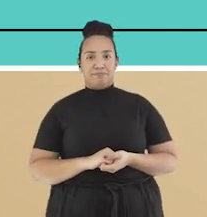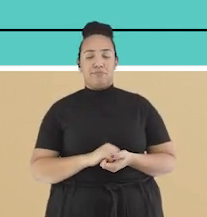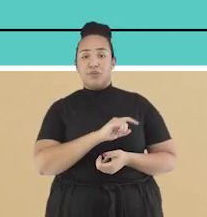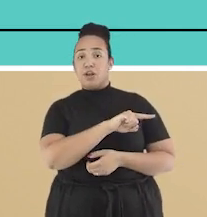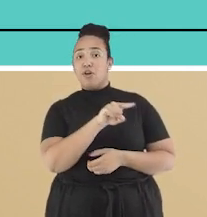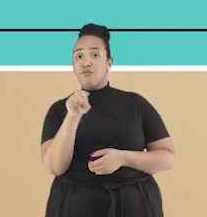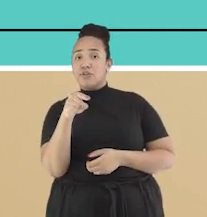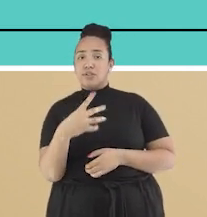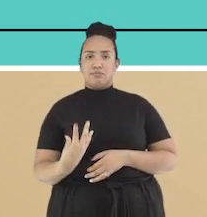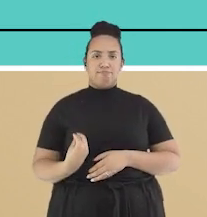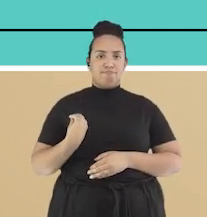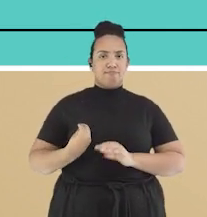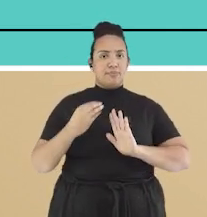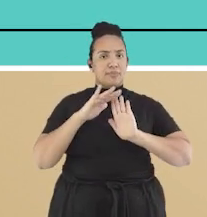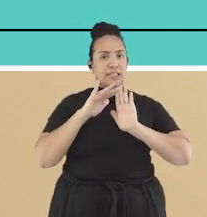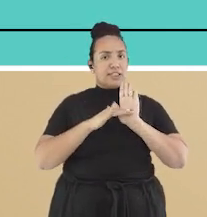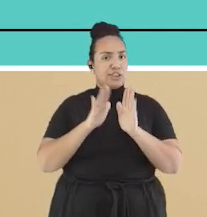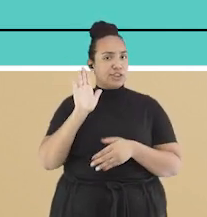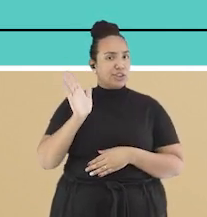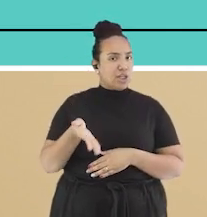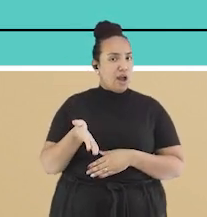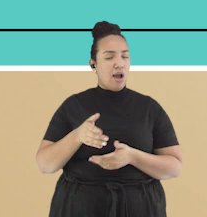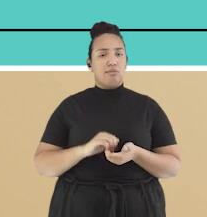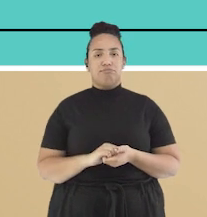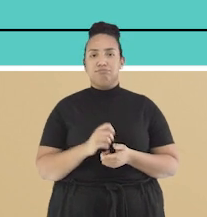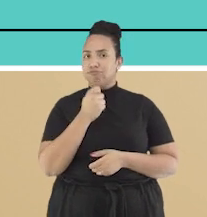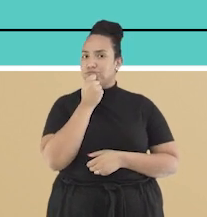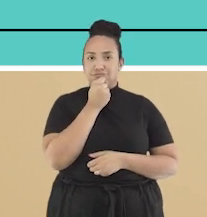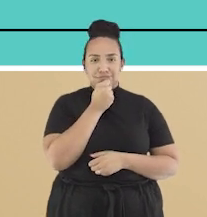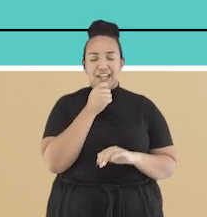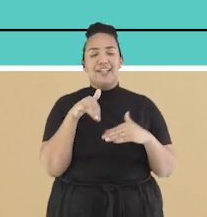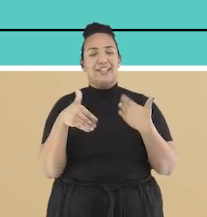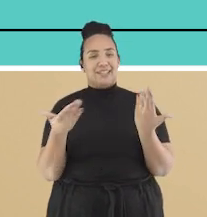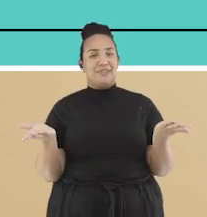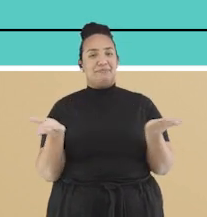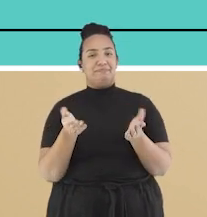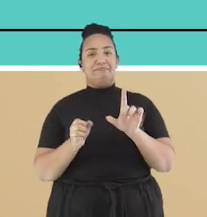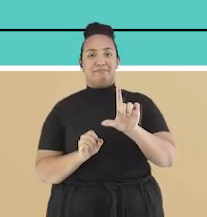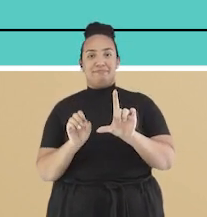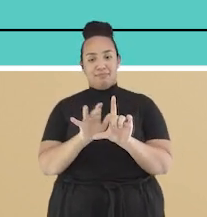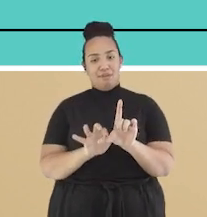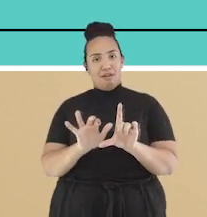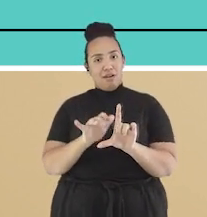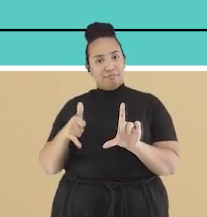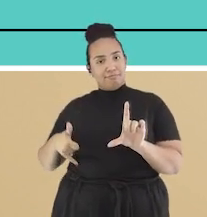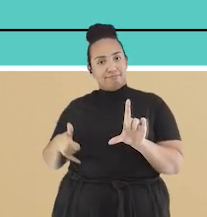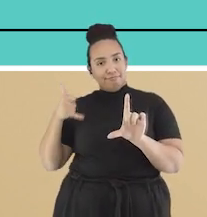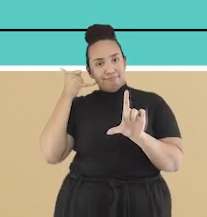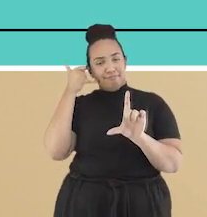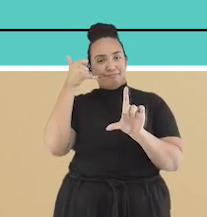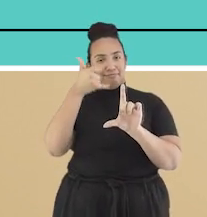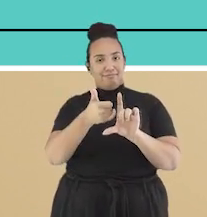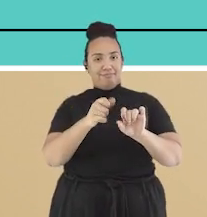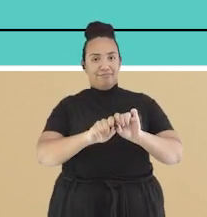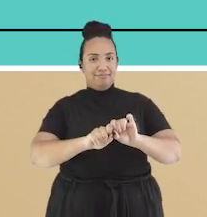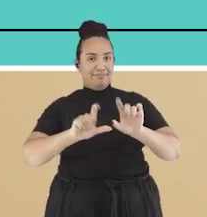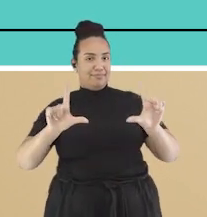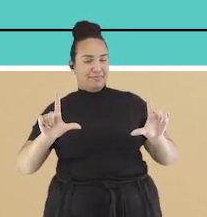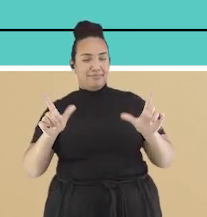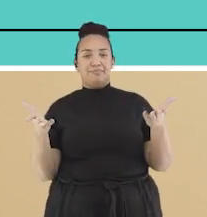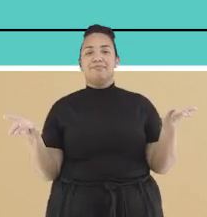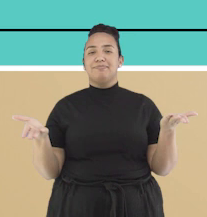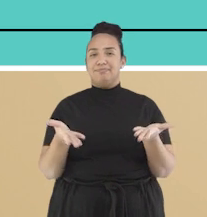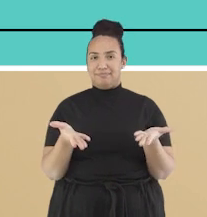já marcou a sua presença na aula de hoje? Se ainda não, é só você pegar o seu celular e apontar para o QR Code